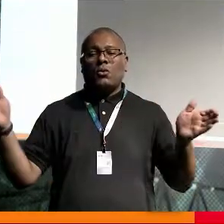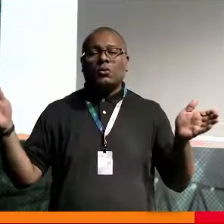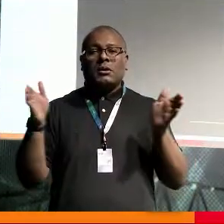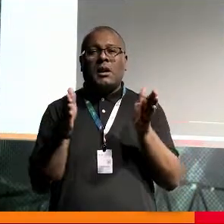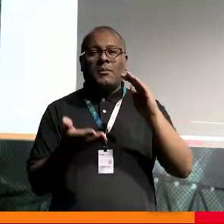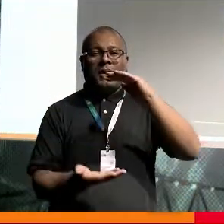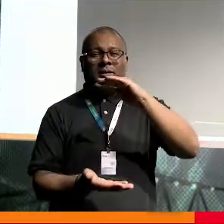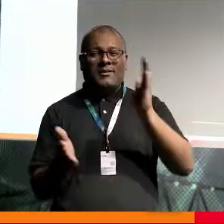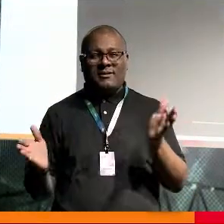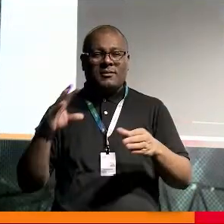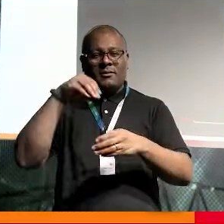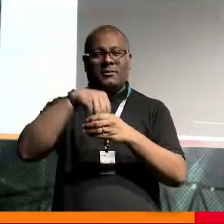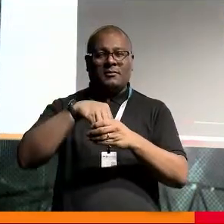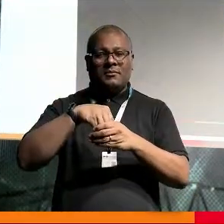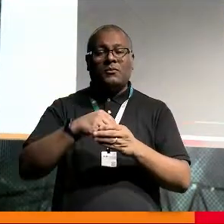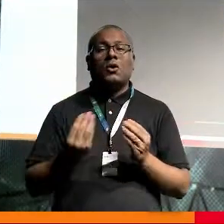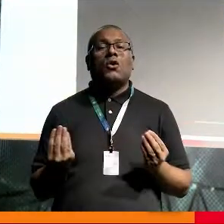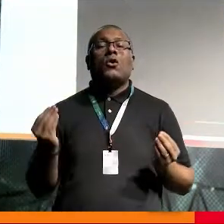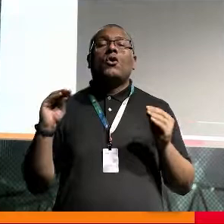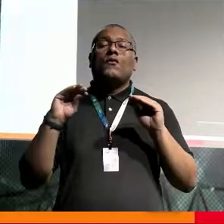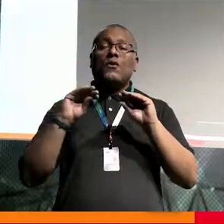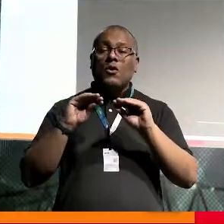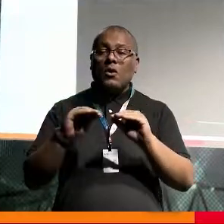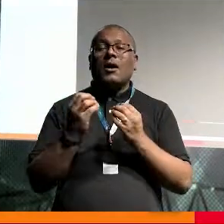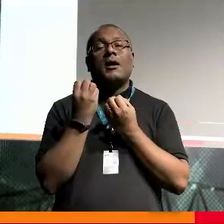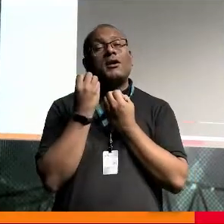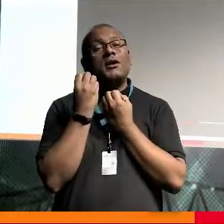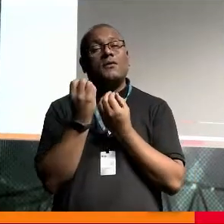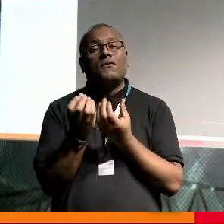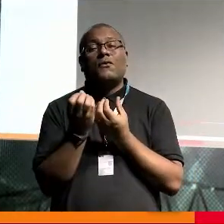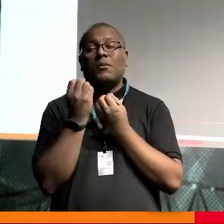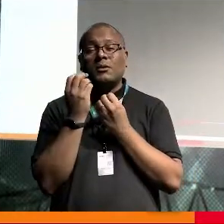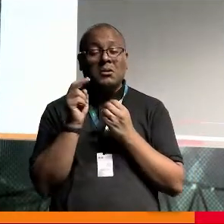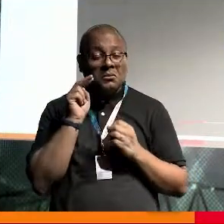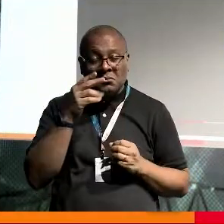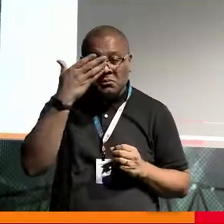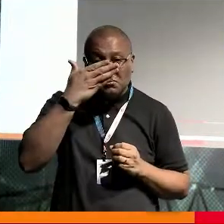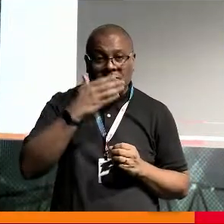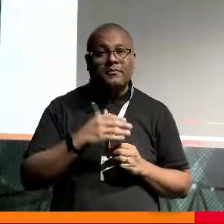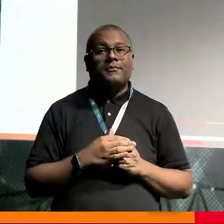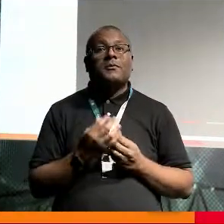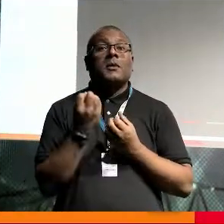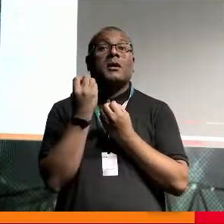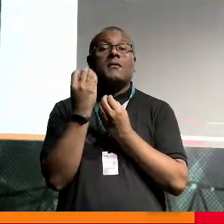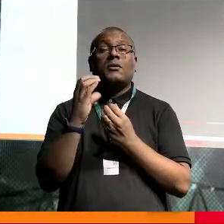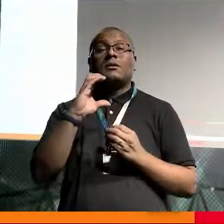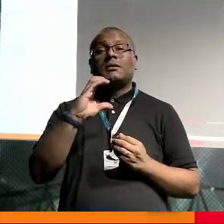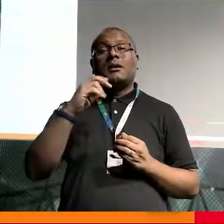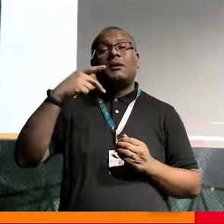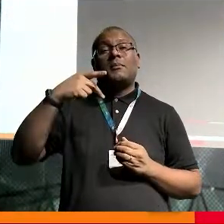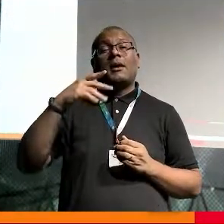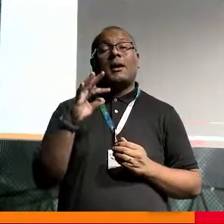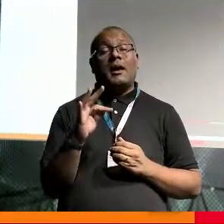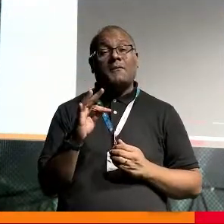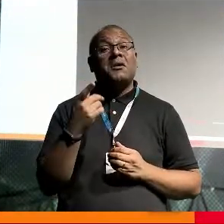mandar, vou colocar informações... Nossa, não estou enxergando. Vou colocar informações no CPF para ver se a minha caixa